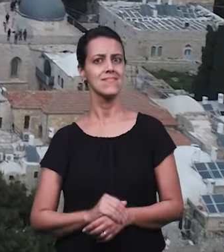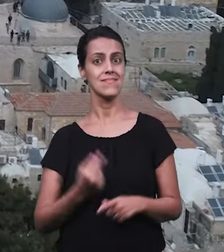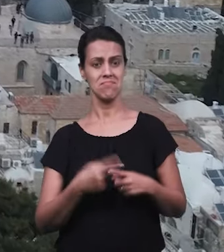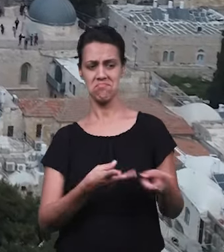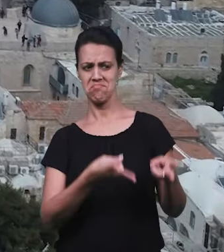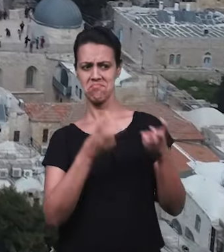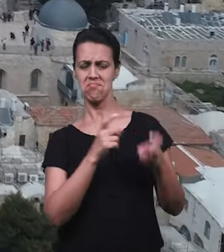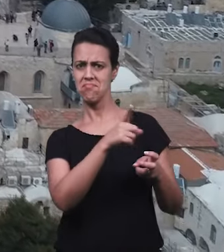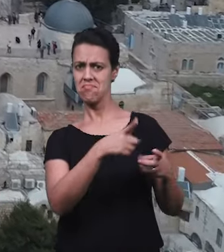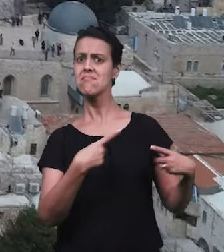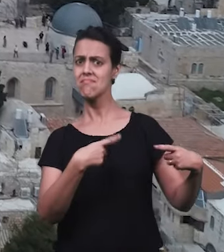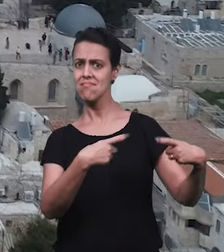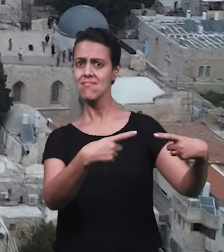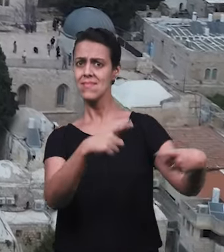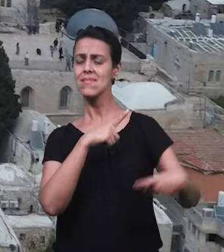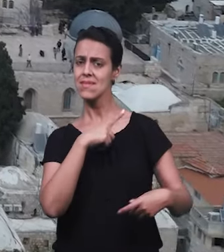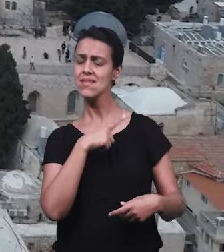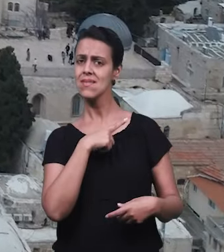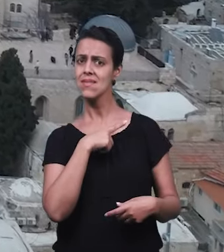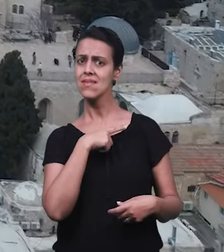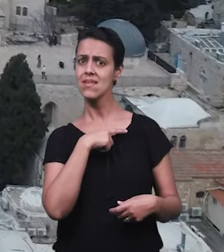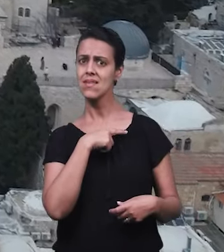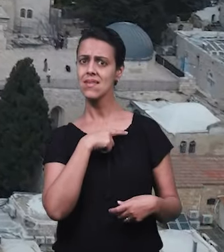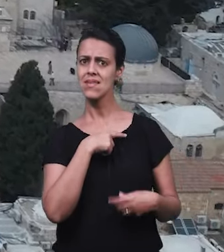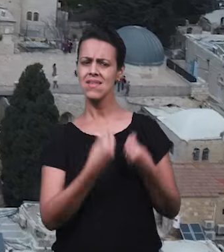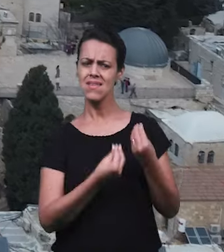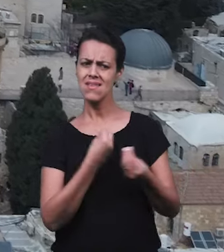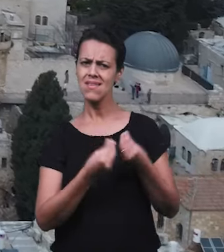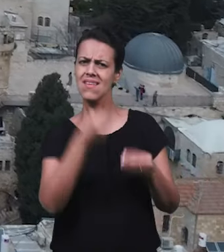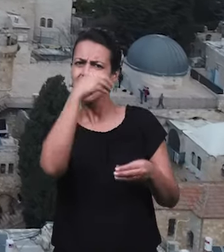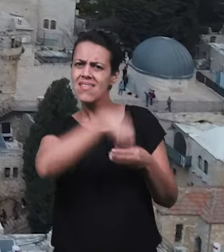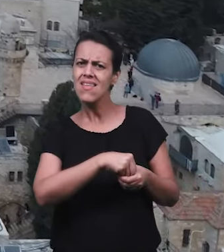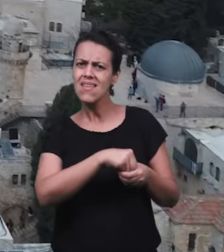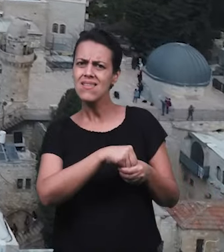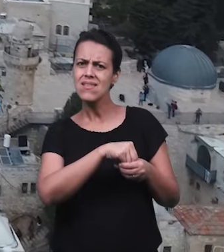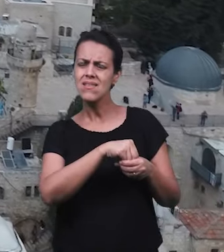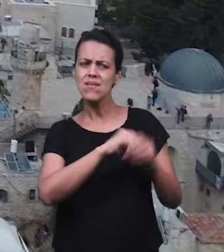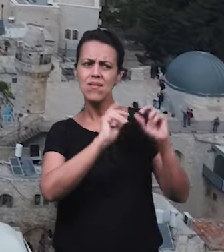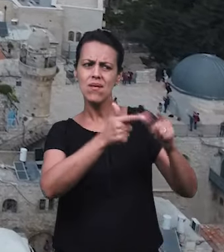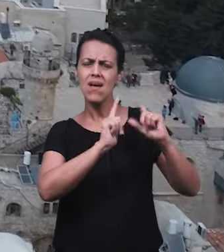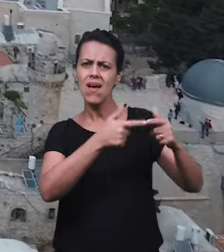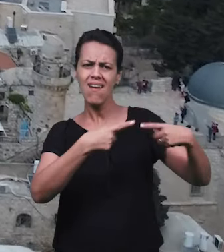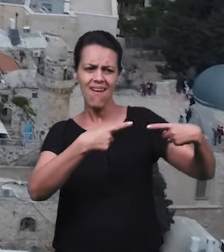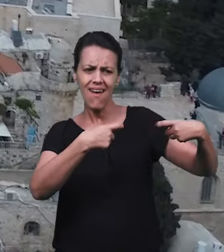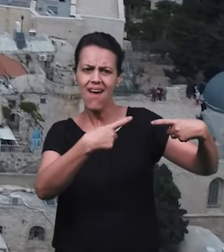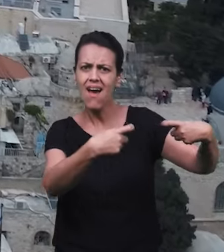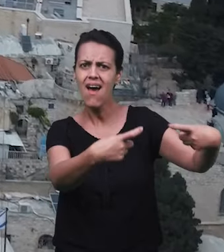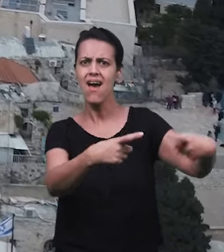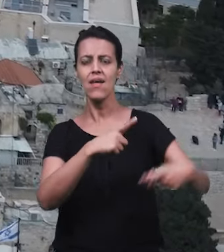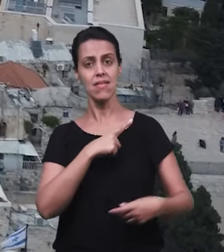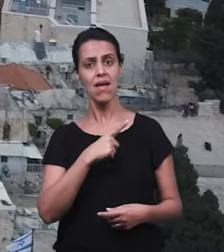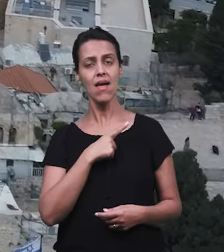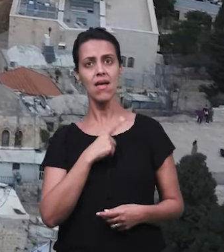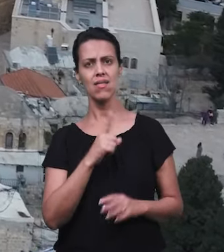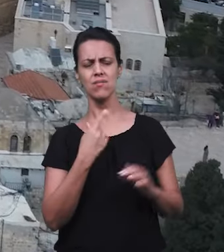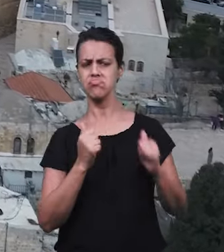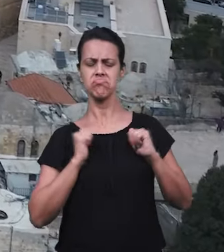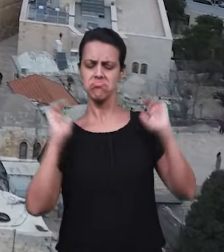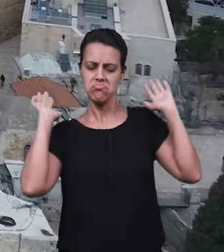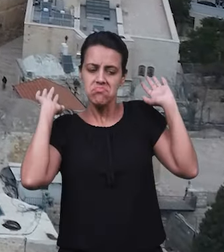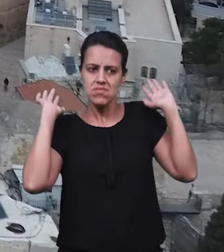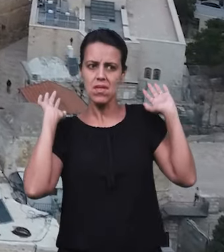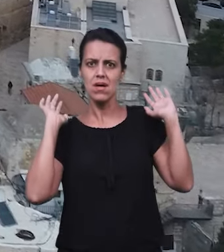lá dentro do próprio país. Ninguém entende um negócio desse. Eu não estou censurando eles, cada um lá. Nós somos brasileiros, não temos nada